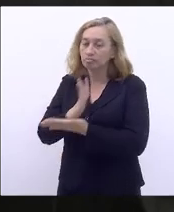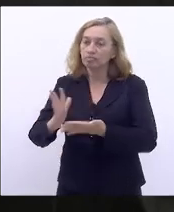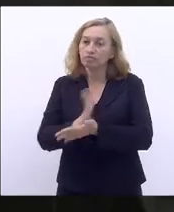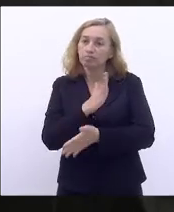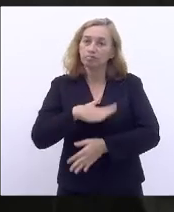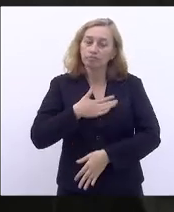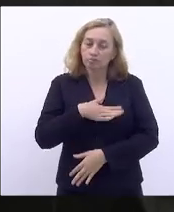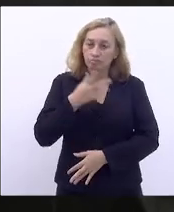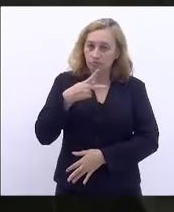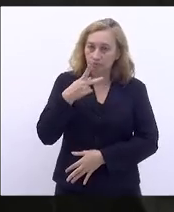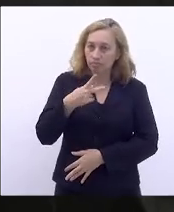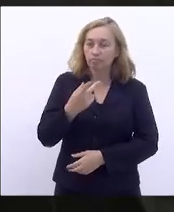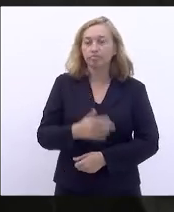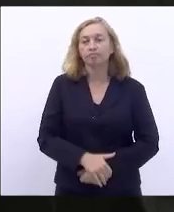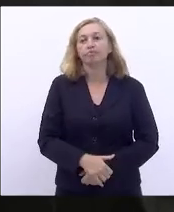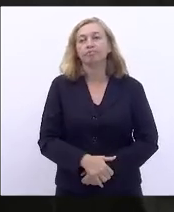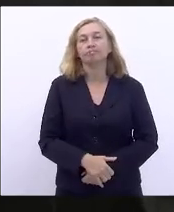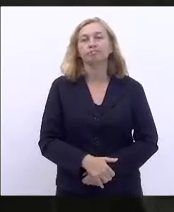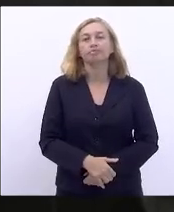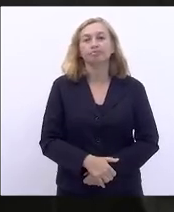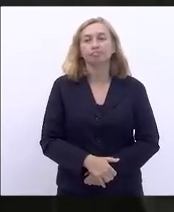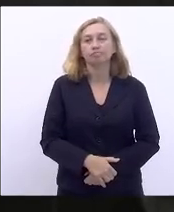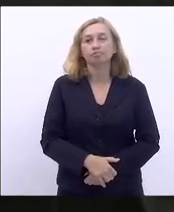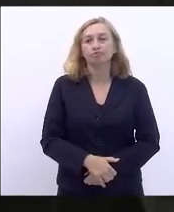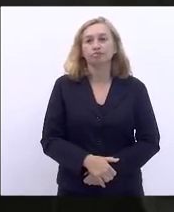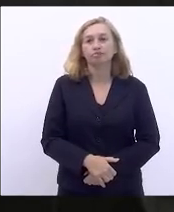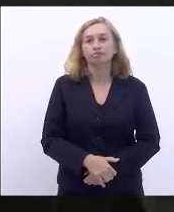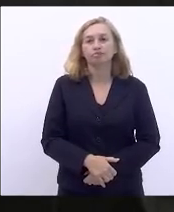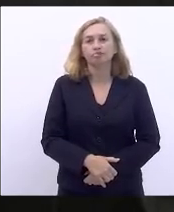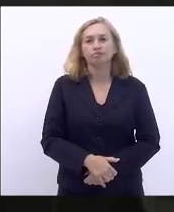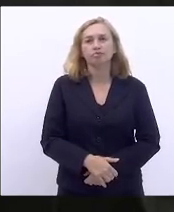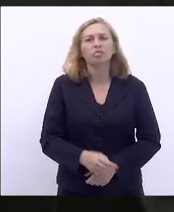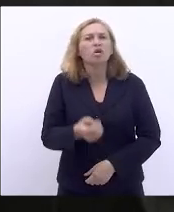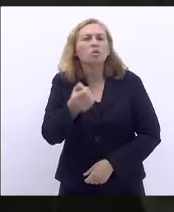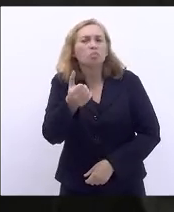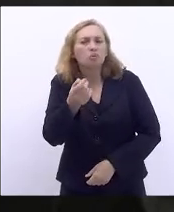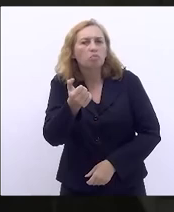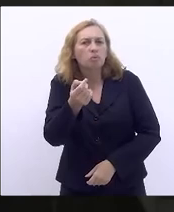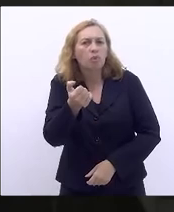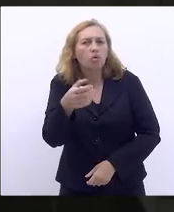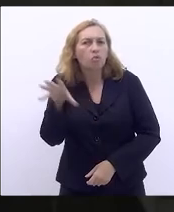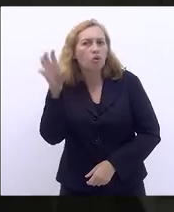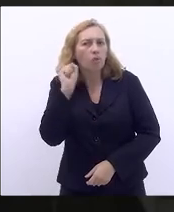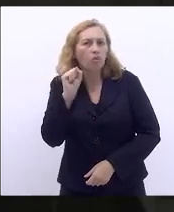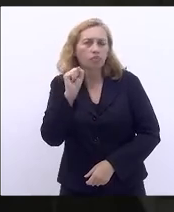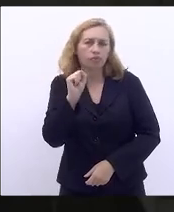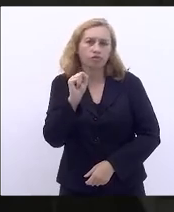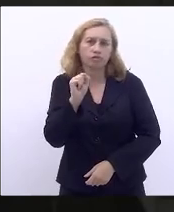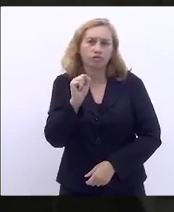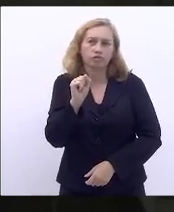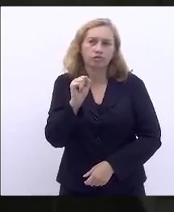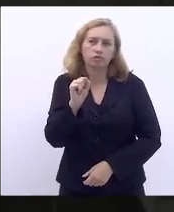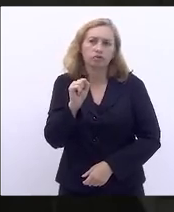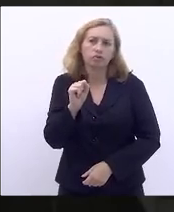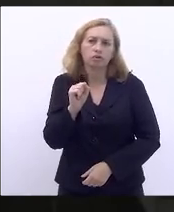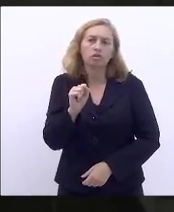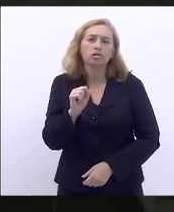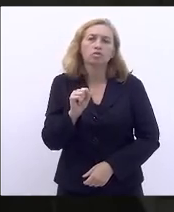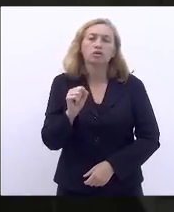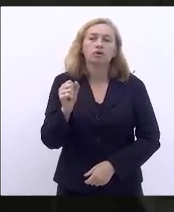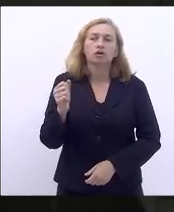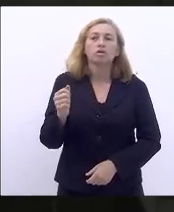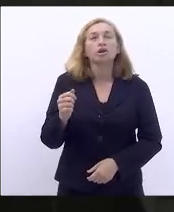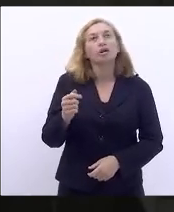de chamar, e que não é algo que se ouve tanto no Brasil quanto sobre